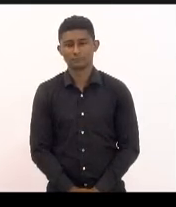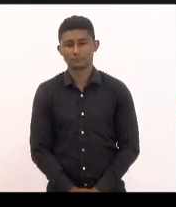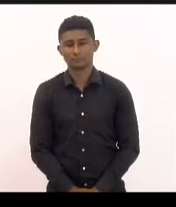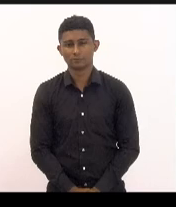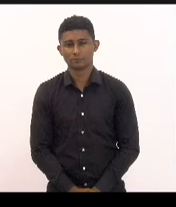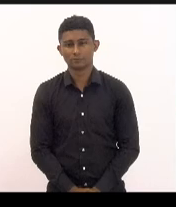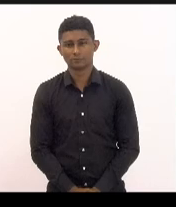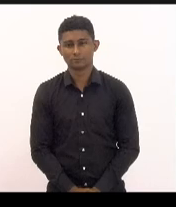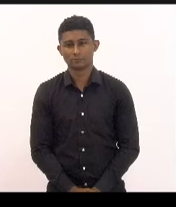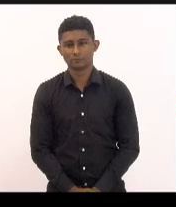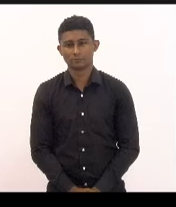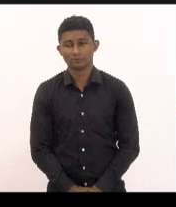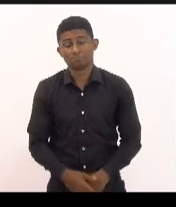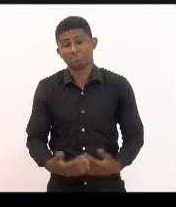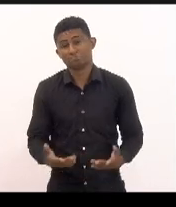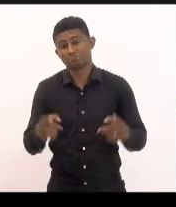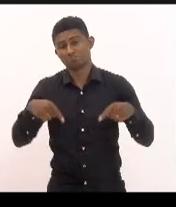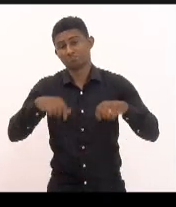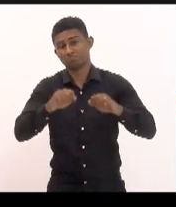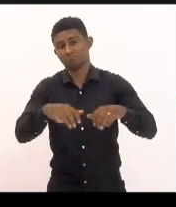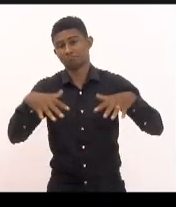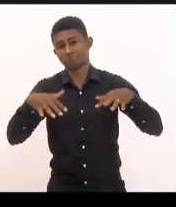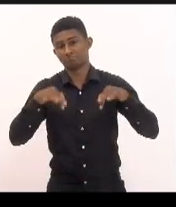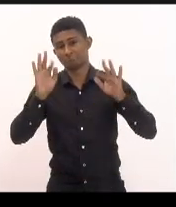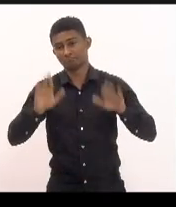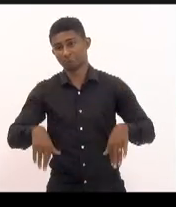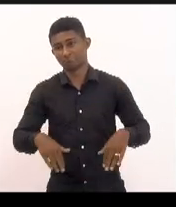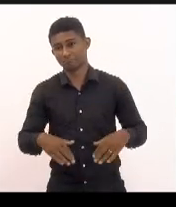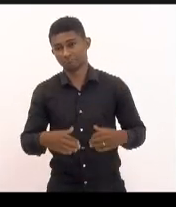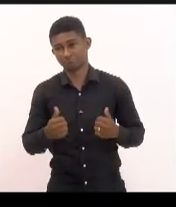não vai sair o som, eu vou encerrar a sessão.